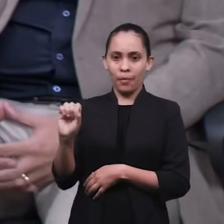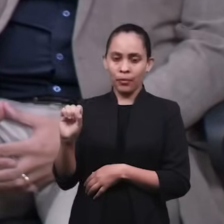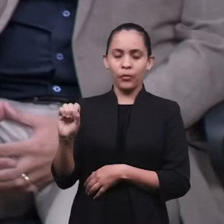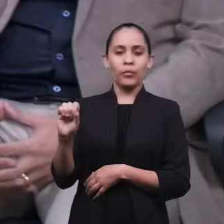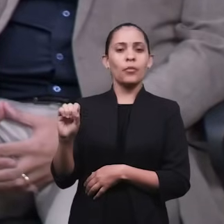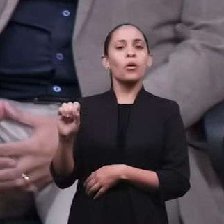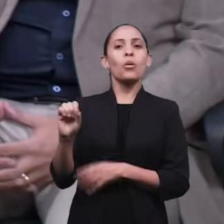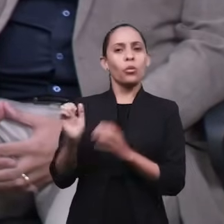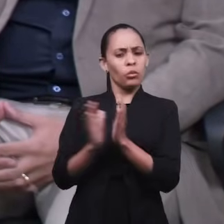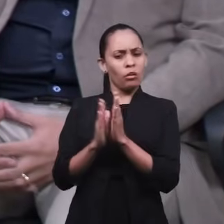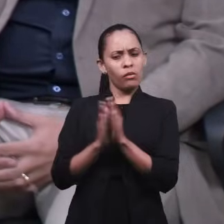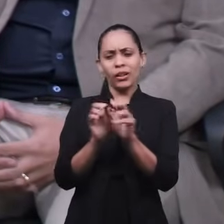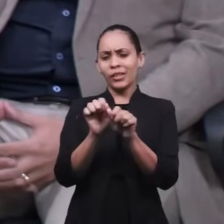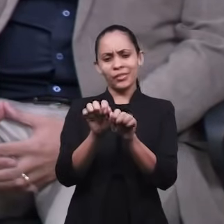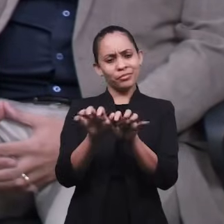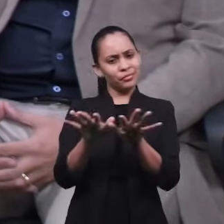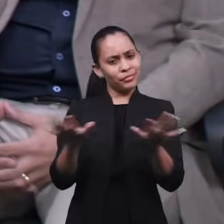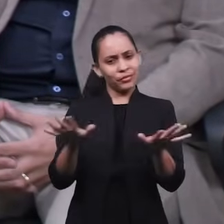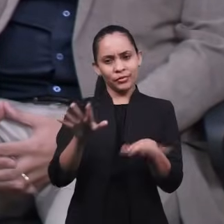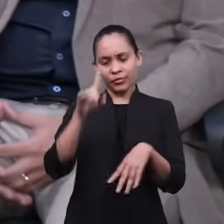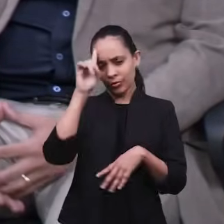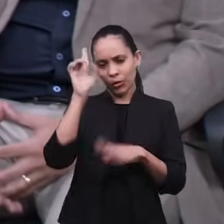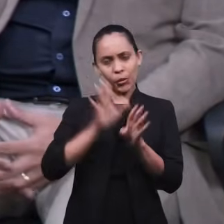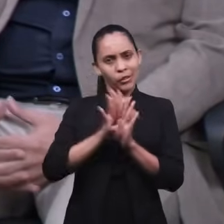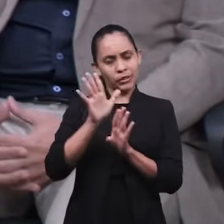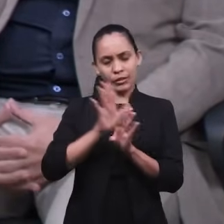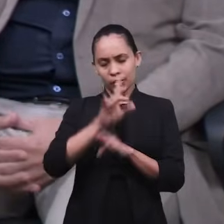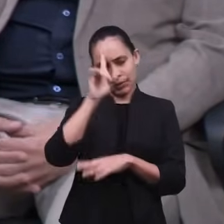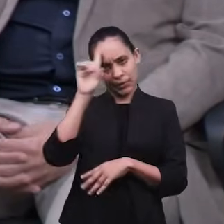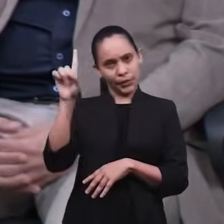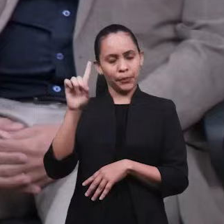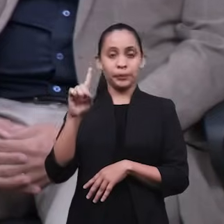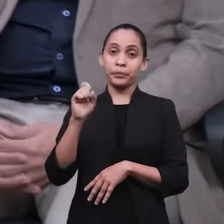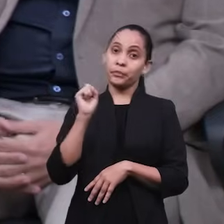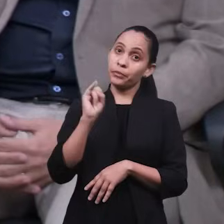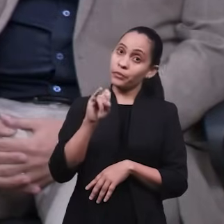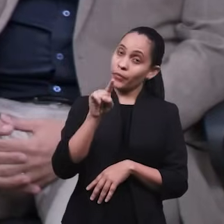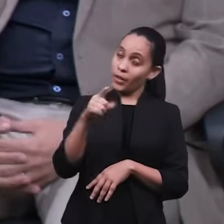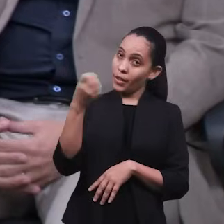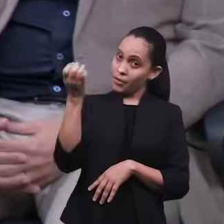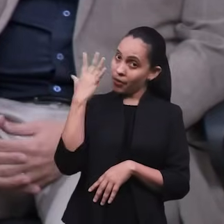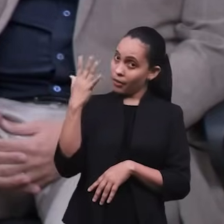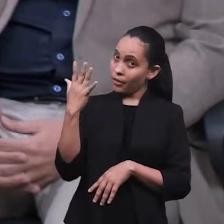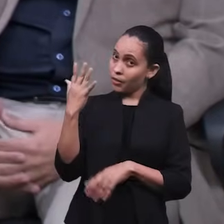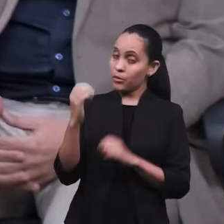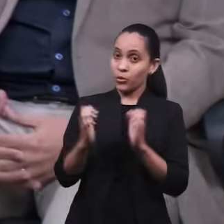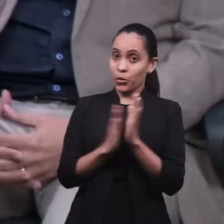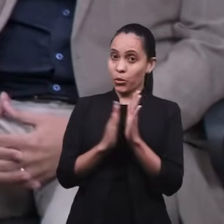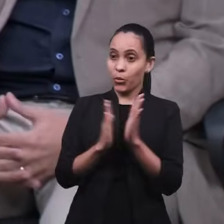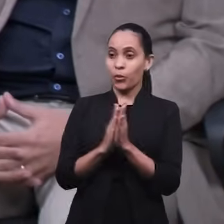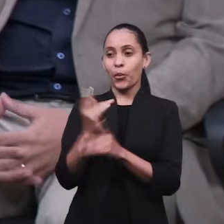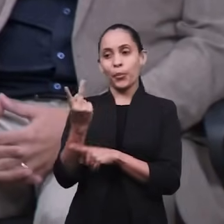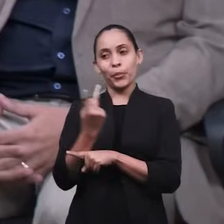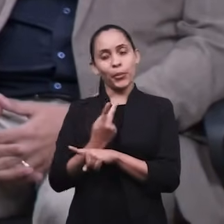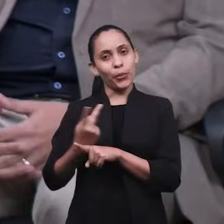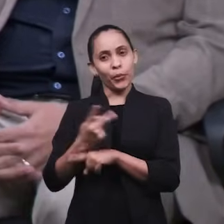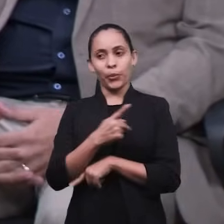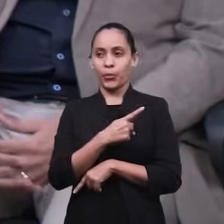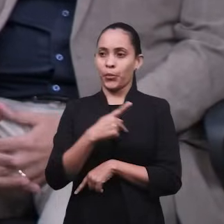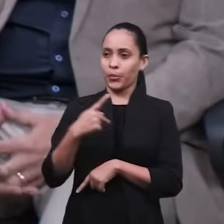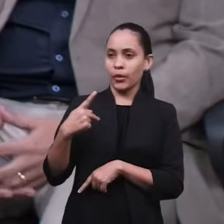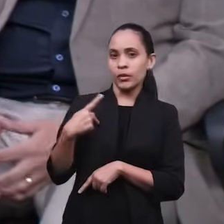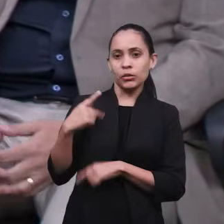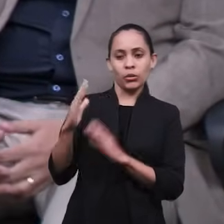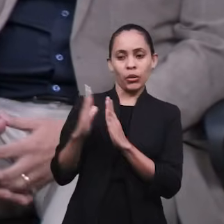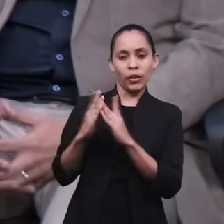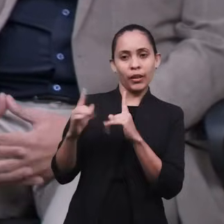com as pernas, claro, na orientação do Senhor. Então você, como disse o Fábio aqui, se o Senhor te revelar um louvor, procure o pastor